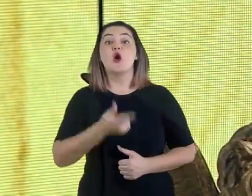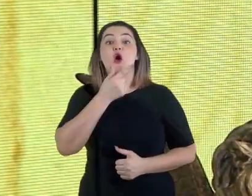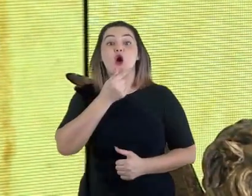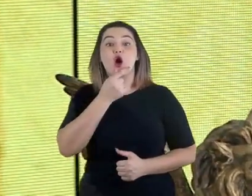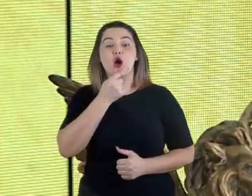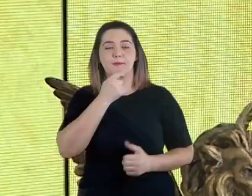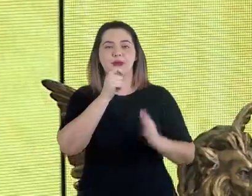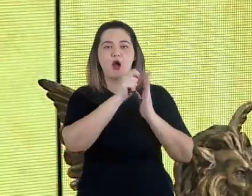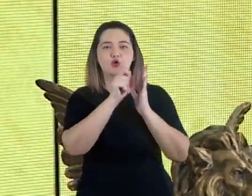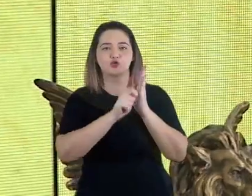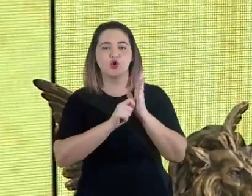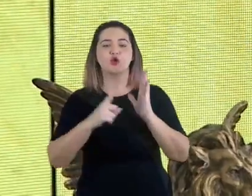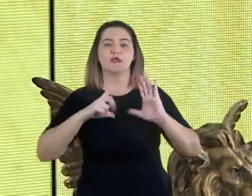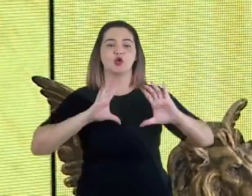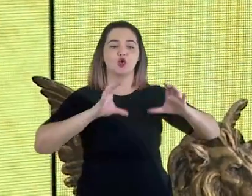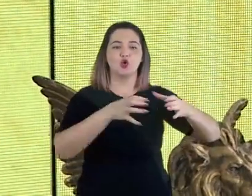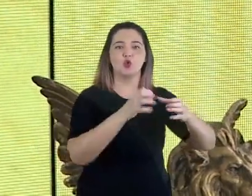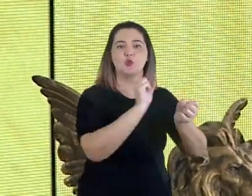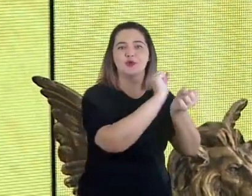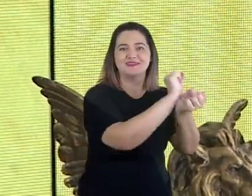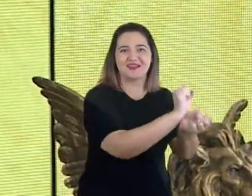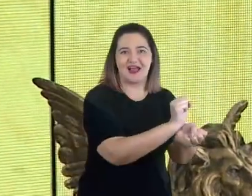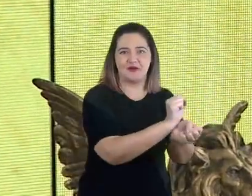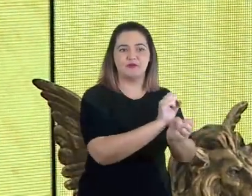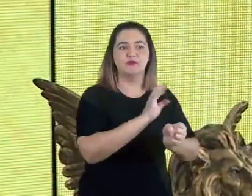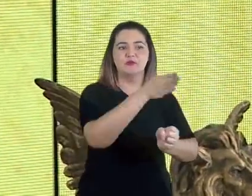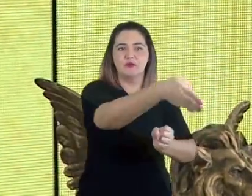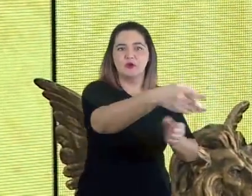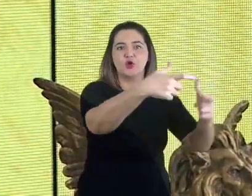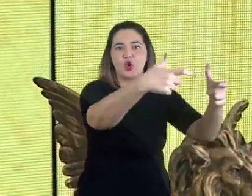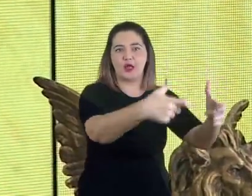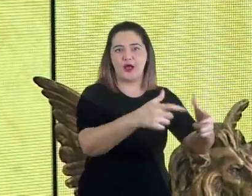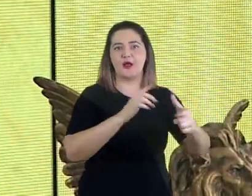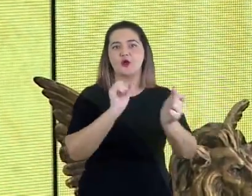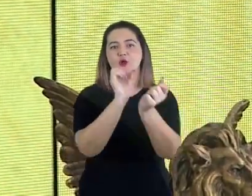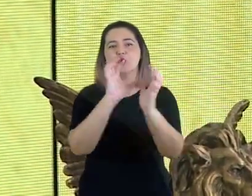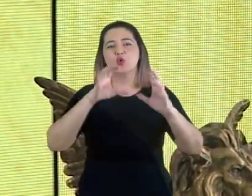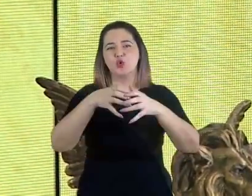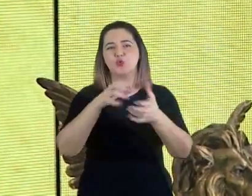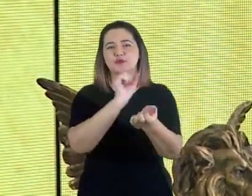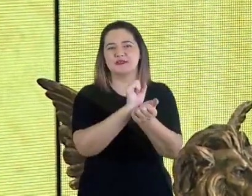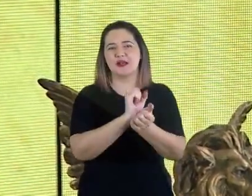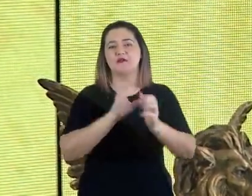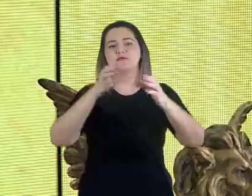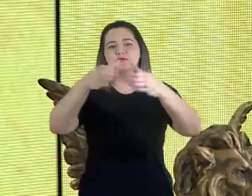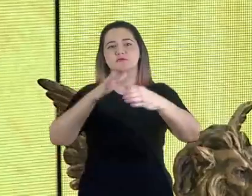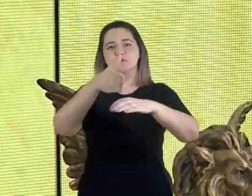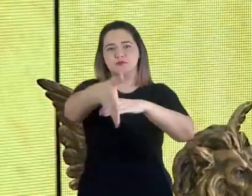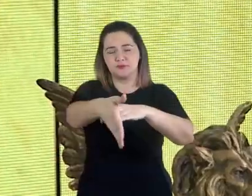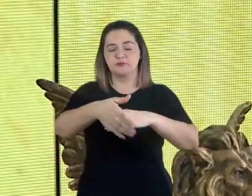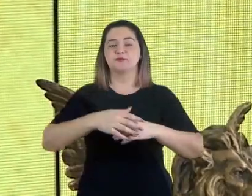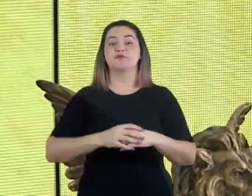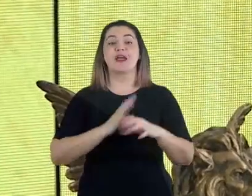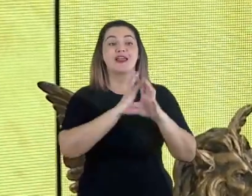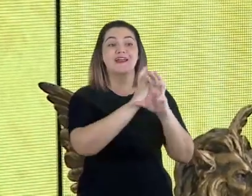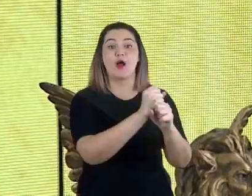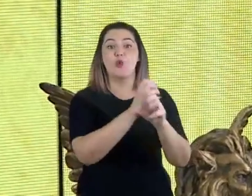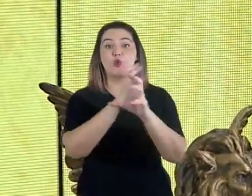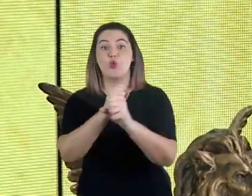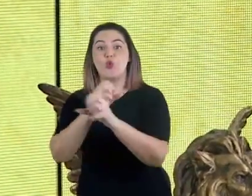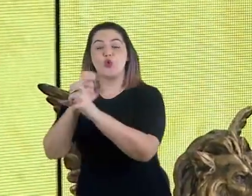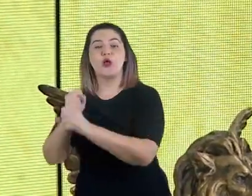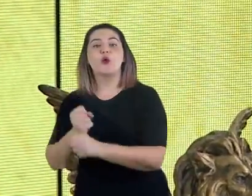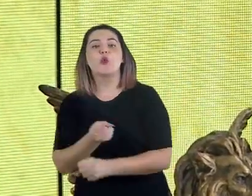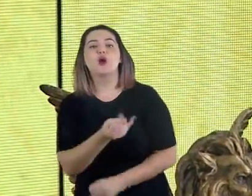de escravos a vários locais de trabalho em toda a cidade e os seus arredores também. E ele calcula a quantidade de dias